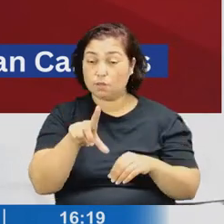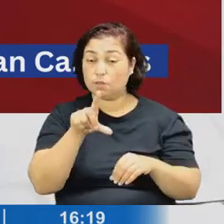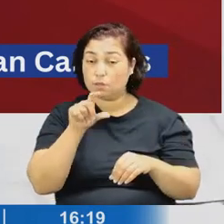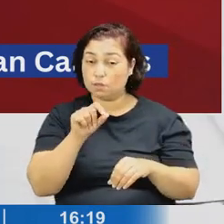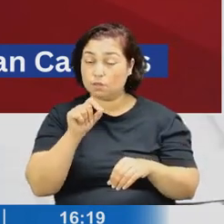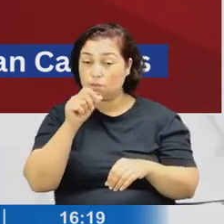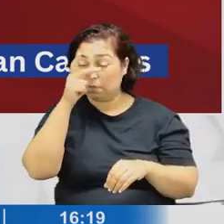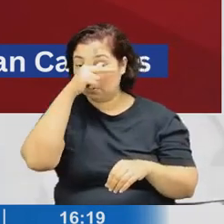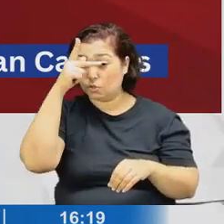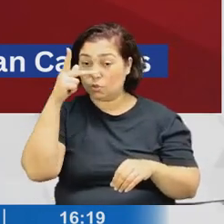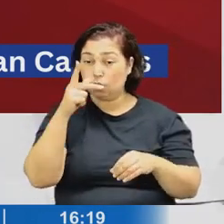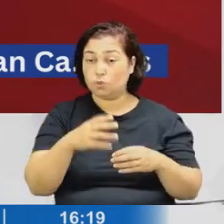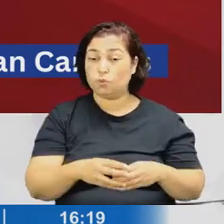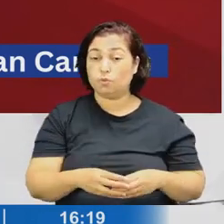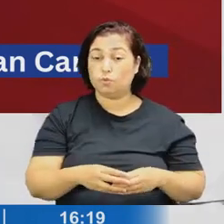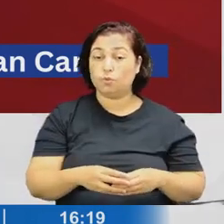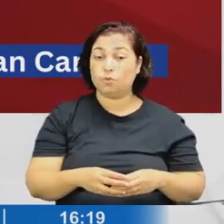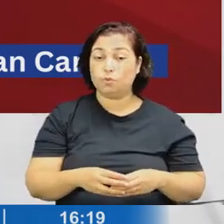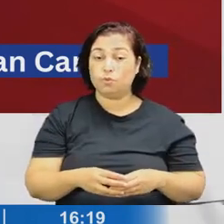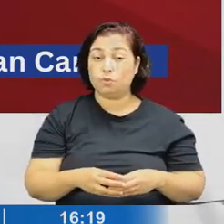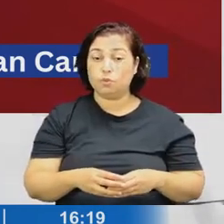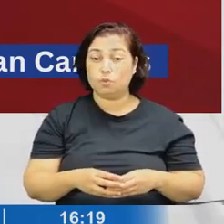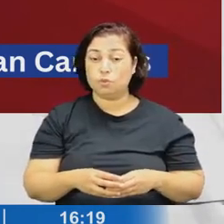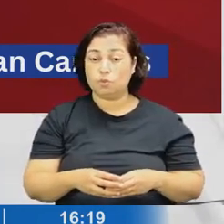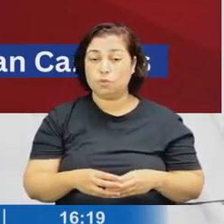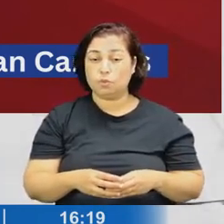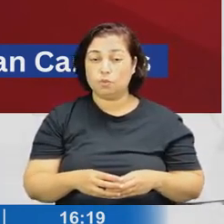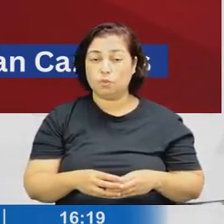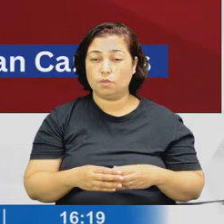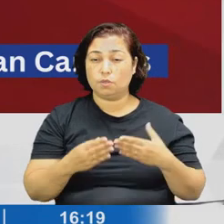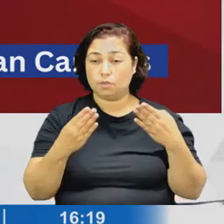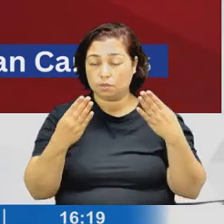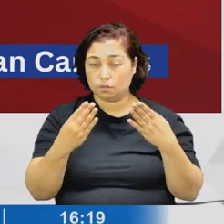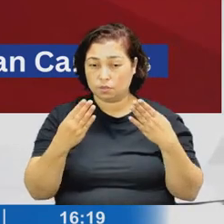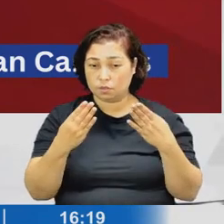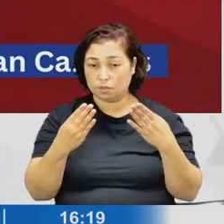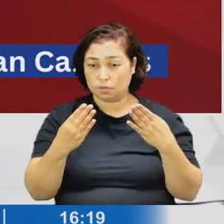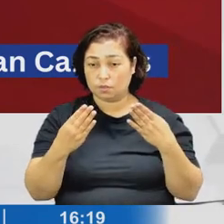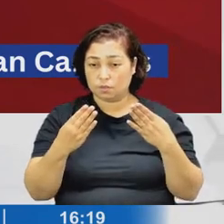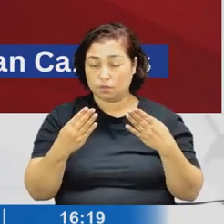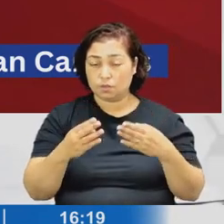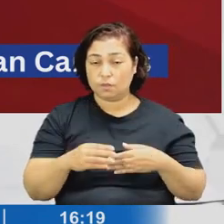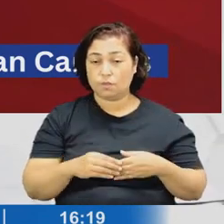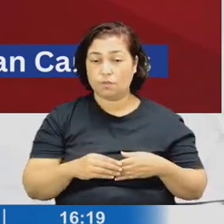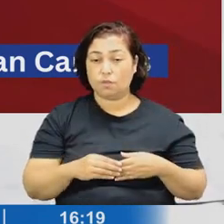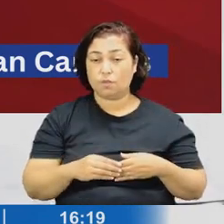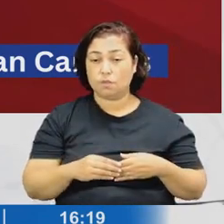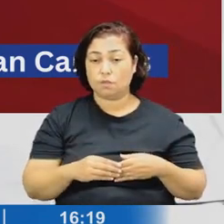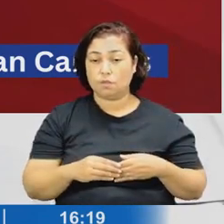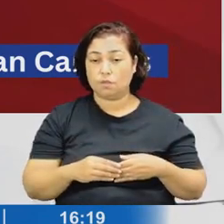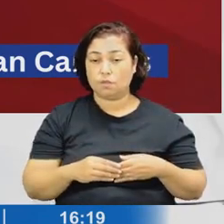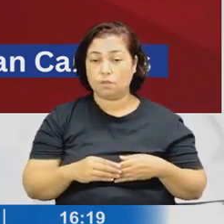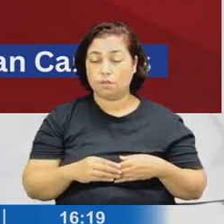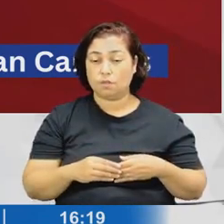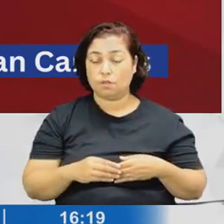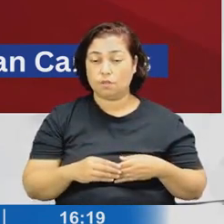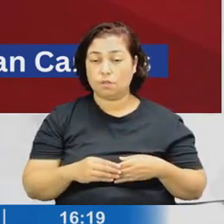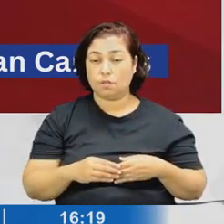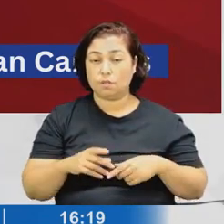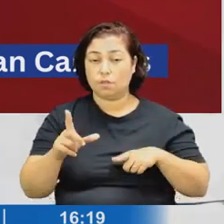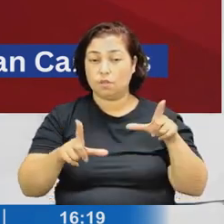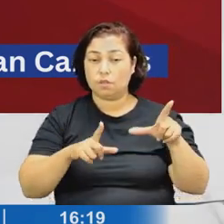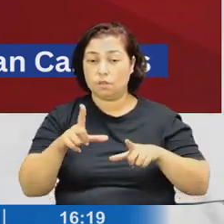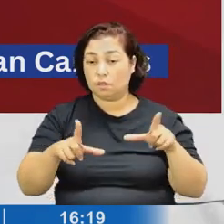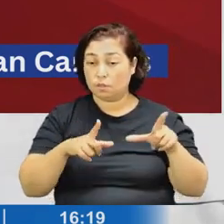é uma disputa de sentido gente então o que que isso quer dizer elementos emocionais ali naquela construção de imagem que você vai trabalhar